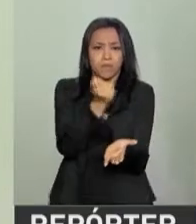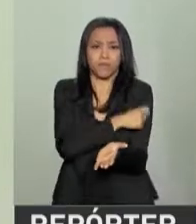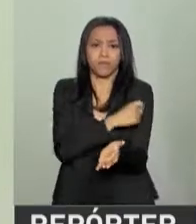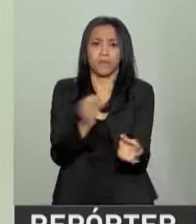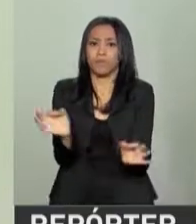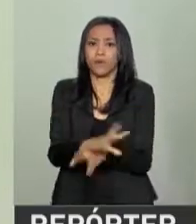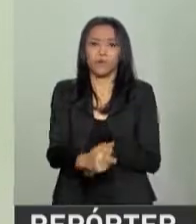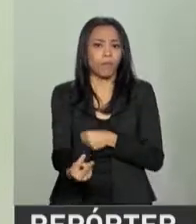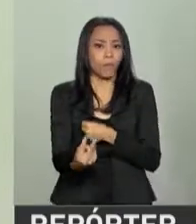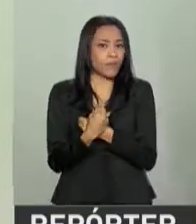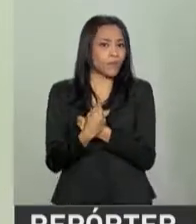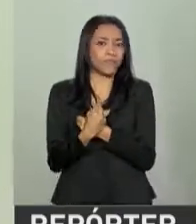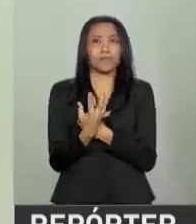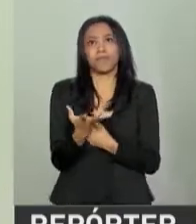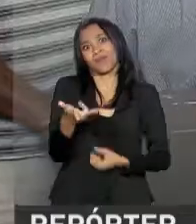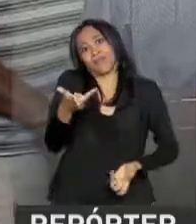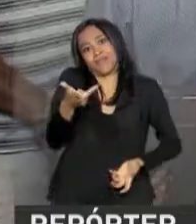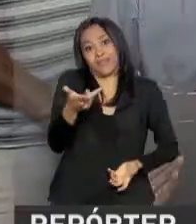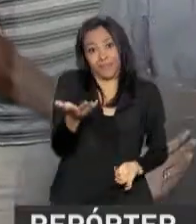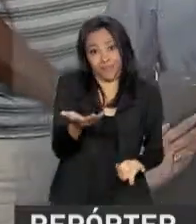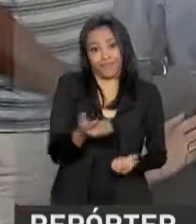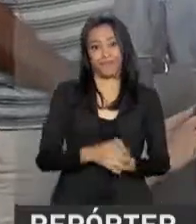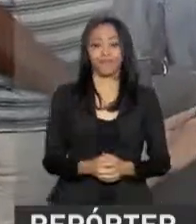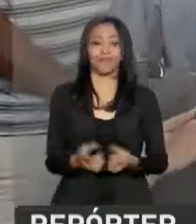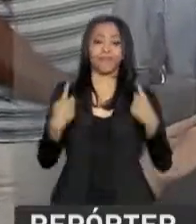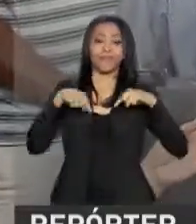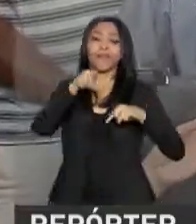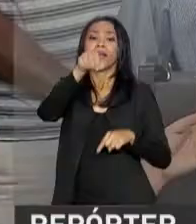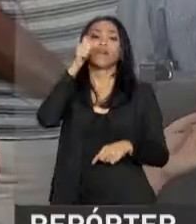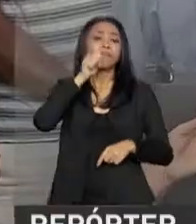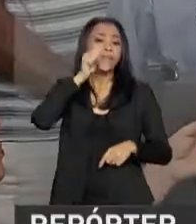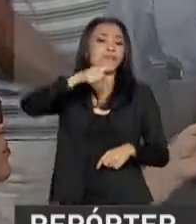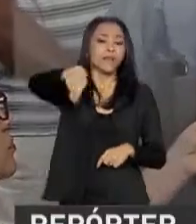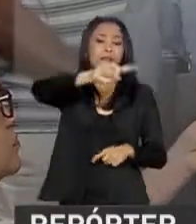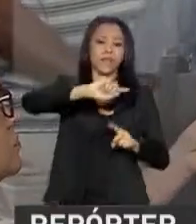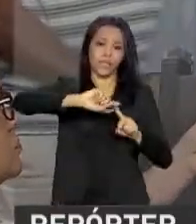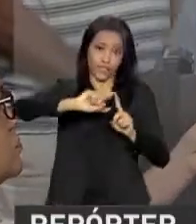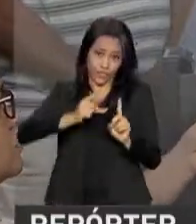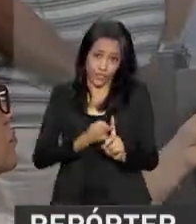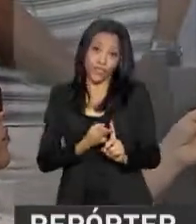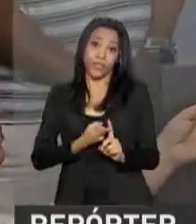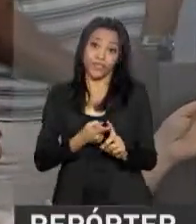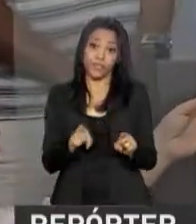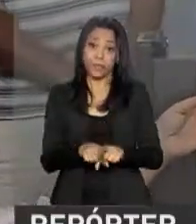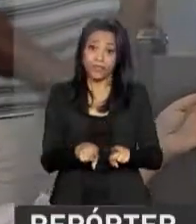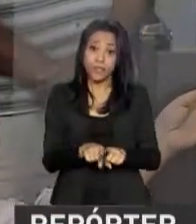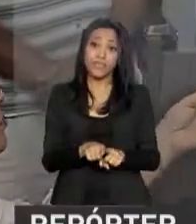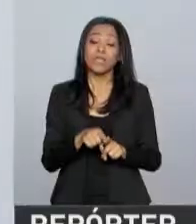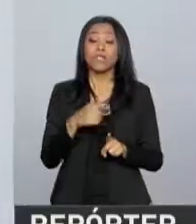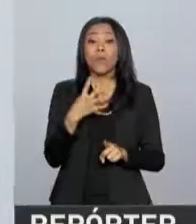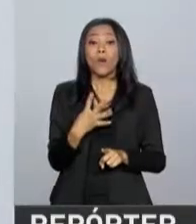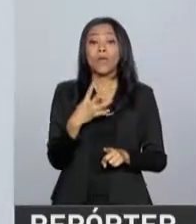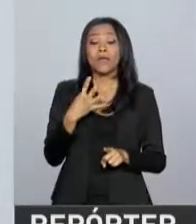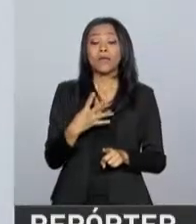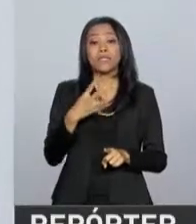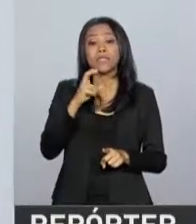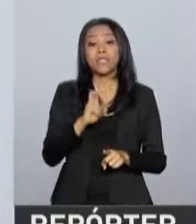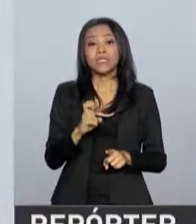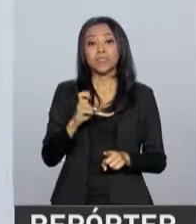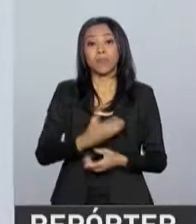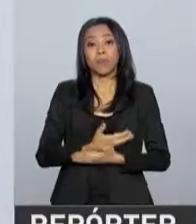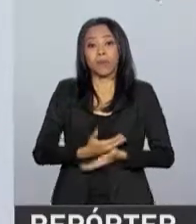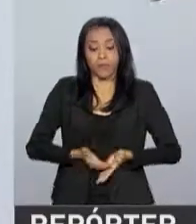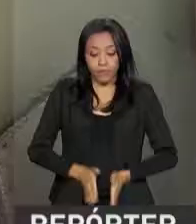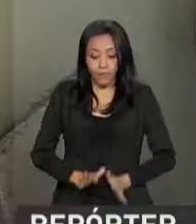está imune que maravilha as gestantes e as mulheres que tiveram bebê a menos de 45 dias também estão no grupo